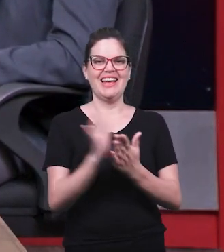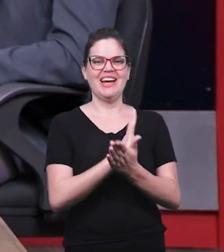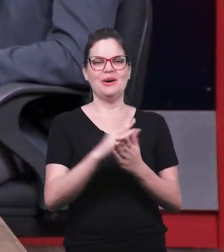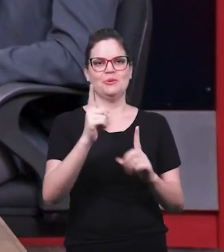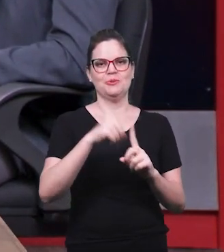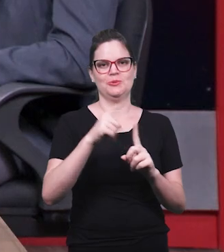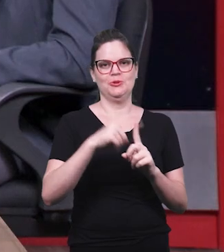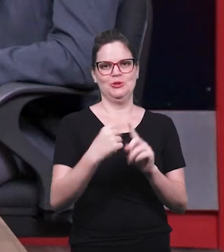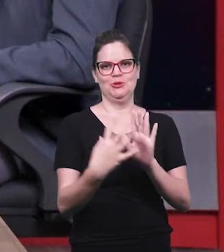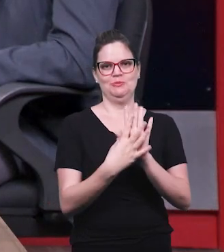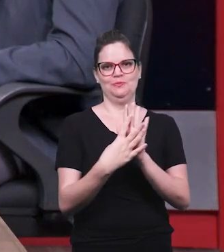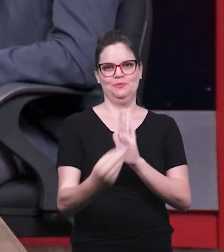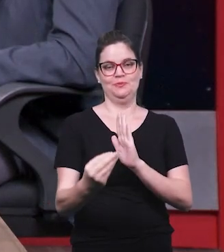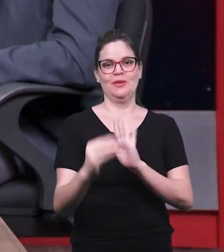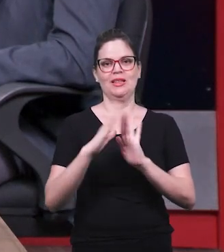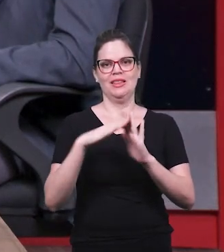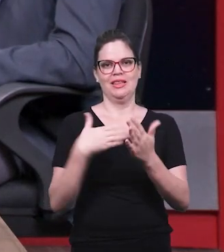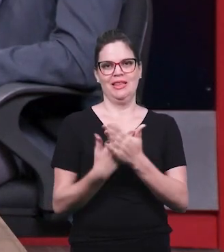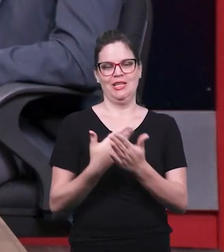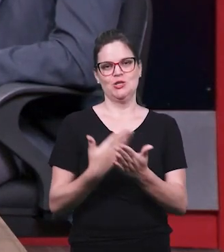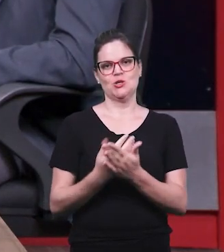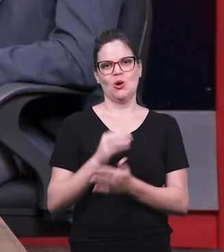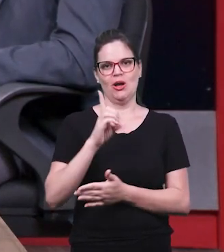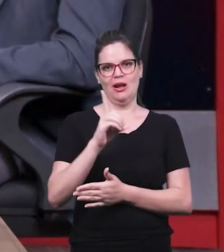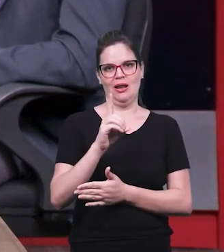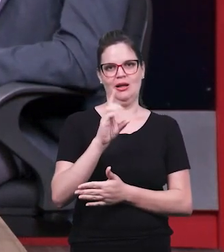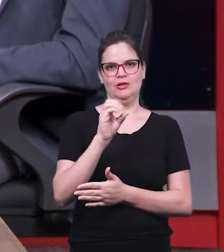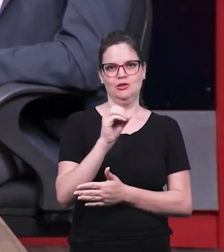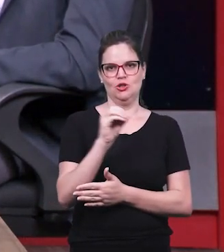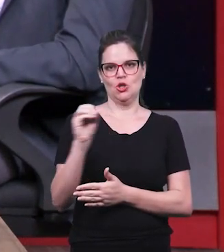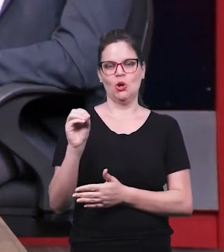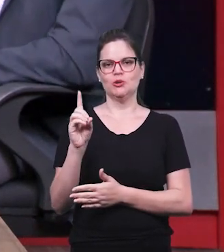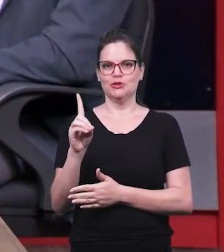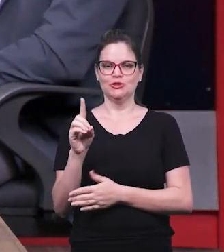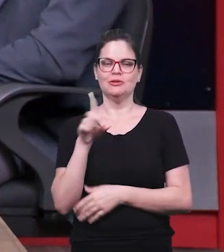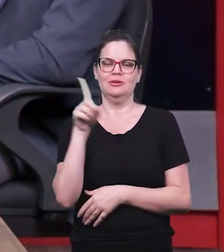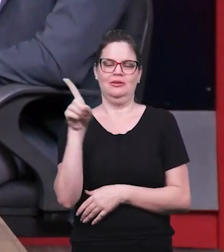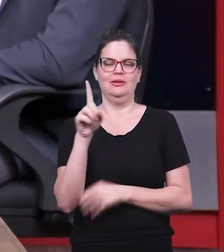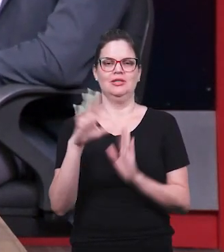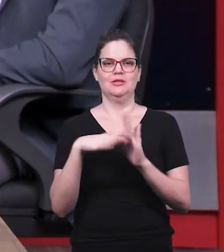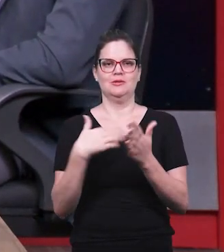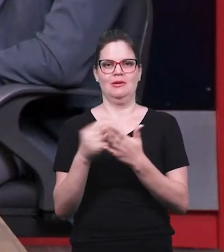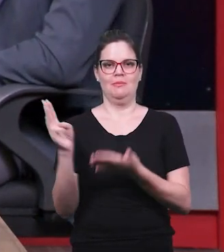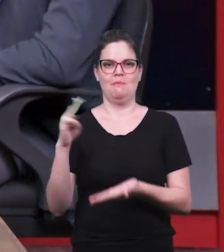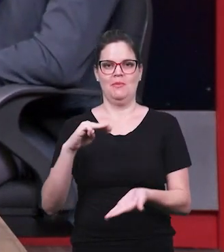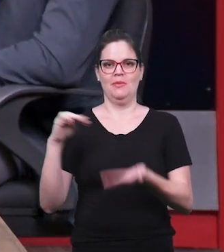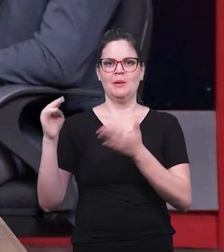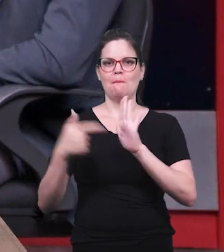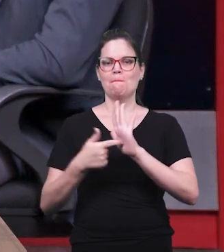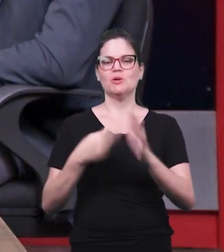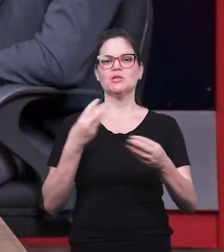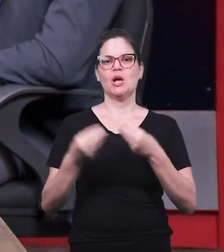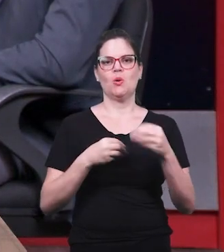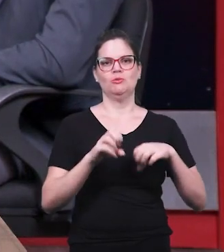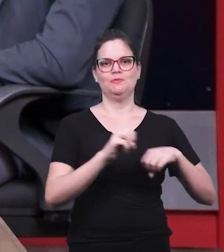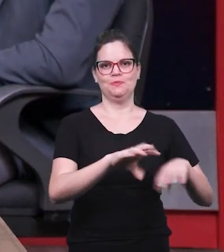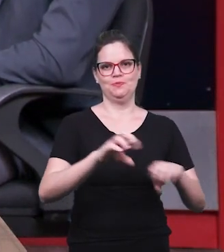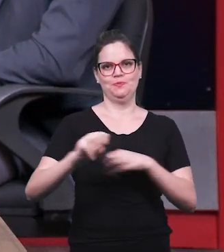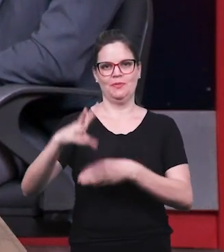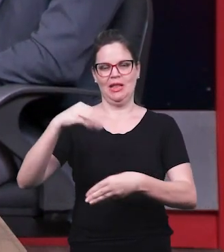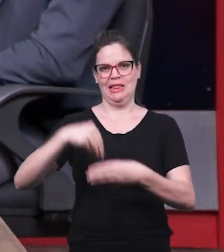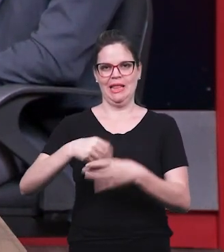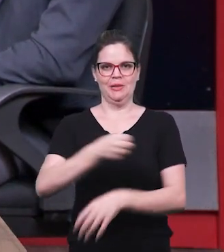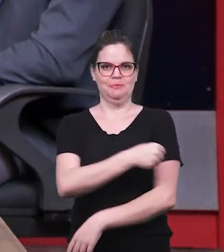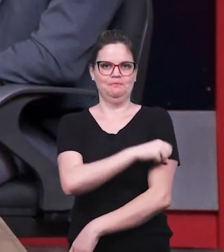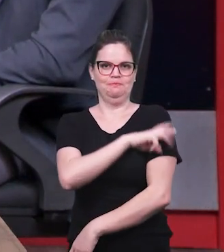gente trabalha lá na Escola Dodge. Nossa. Iniciando justamente nessa parte inicial da educação no ensino fundamental, né?